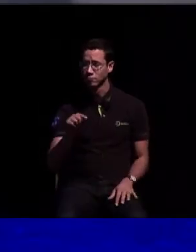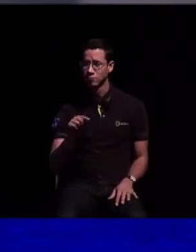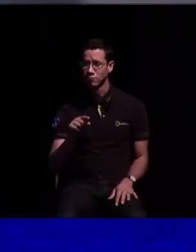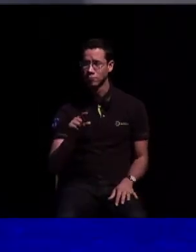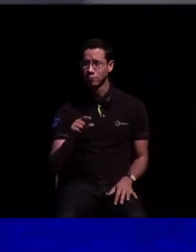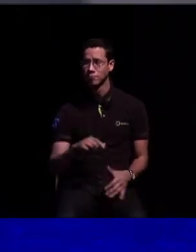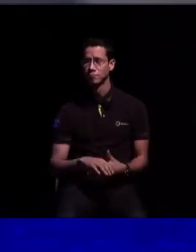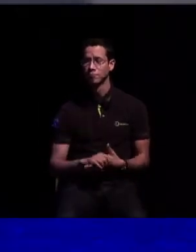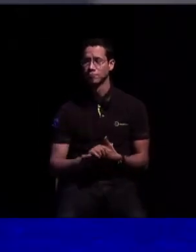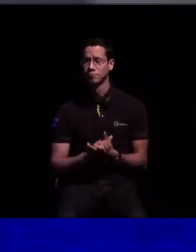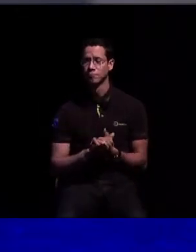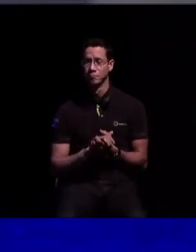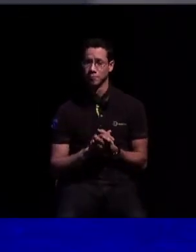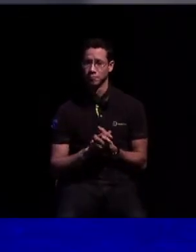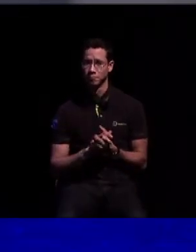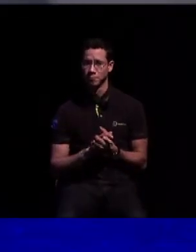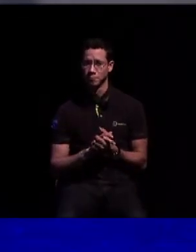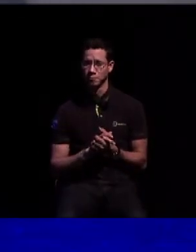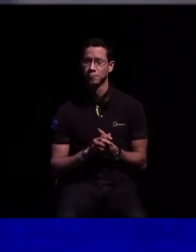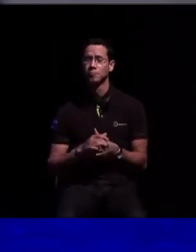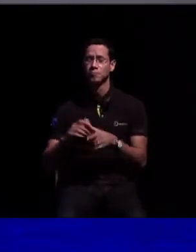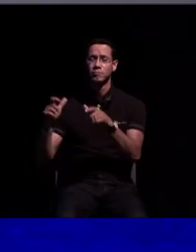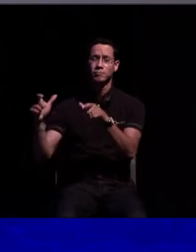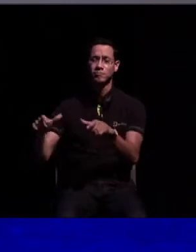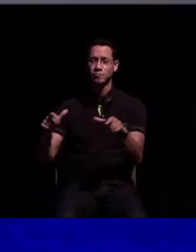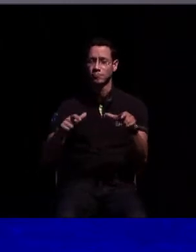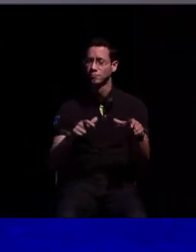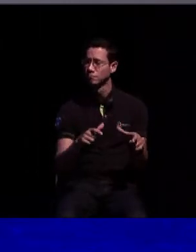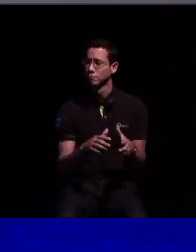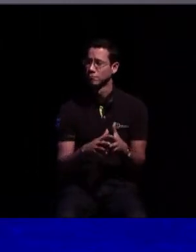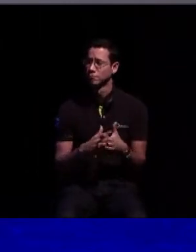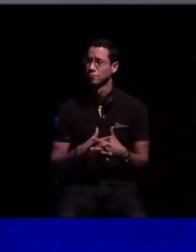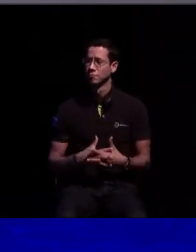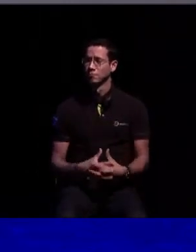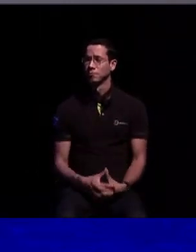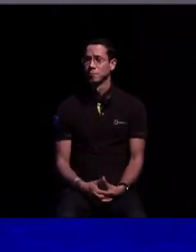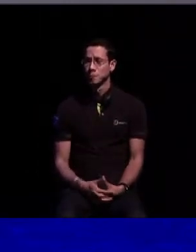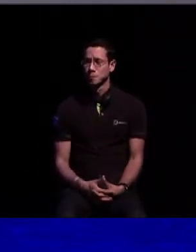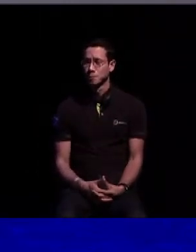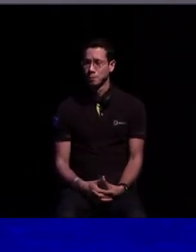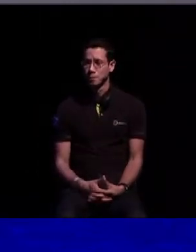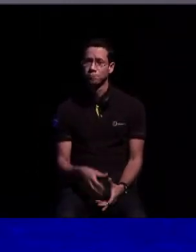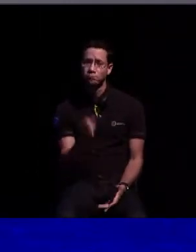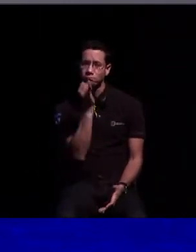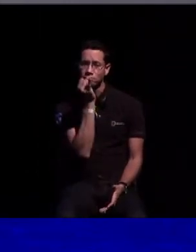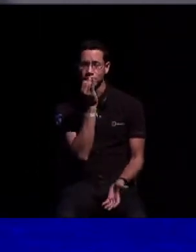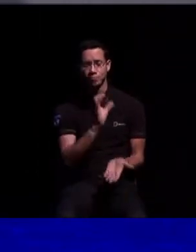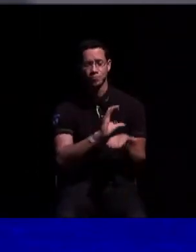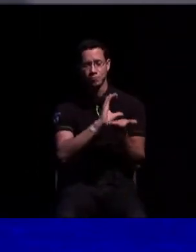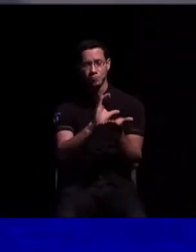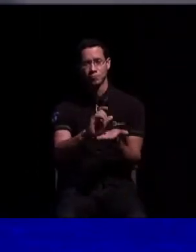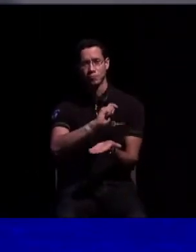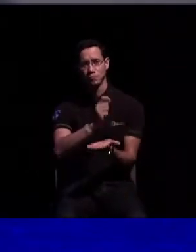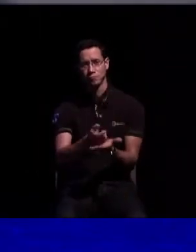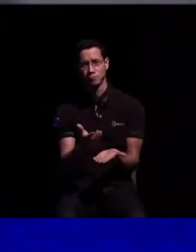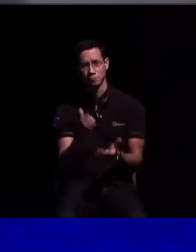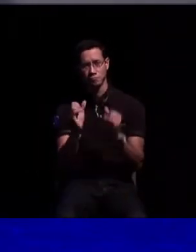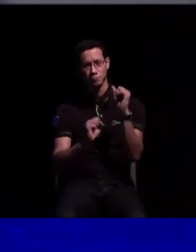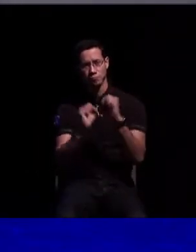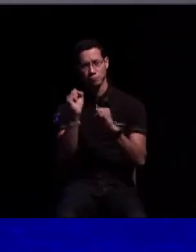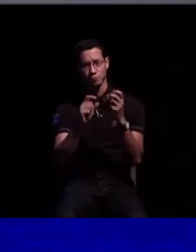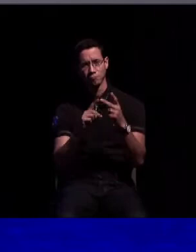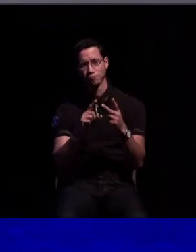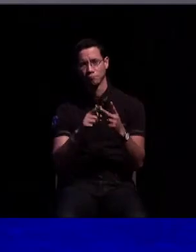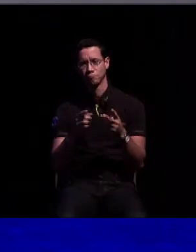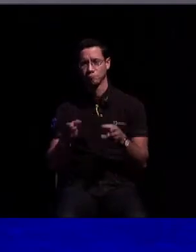nosso comportamento, inclusive, que tipo de... se a gente vai investir dinheiro numa hidrelétrica, em estradas asfaltadas,